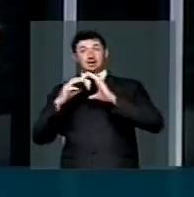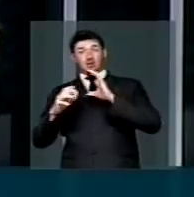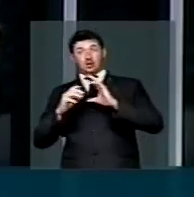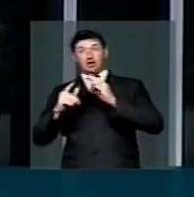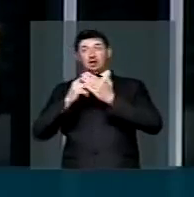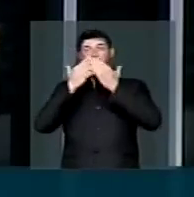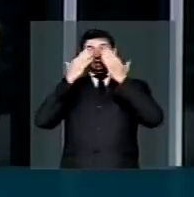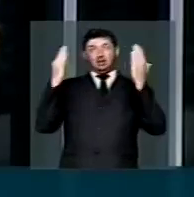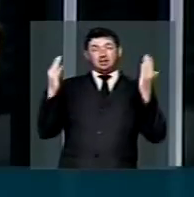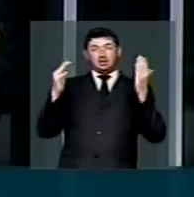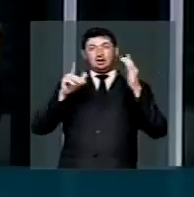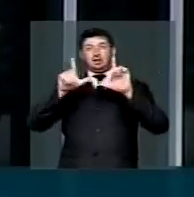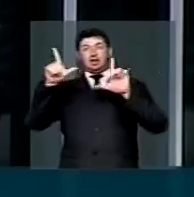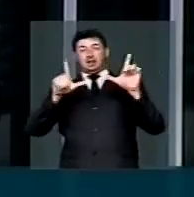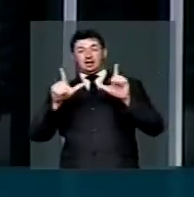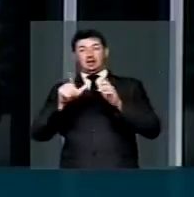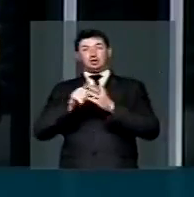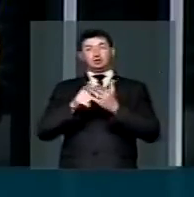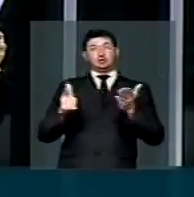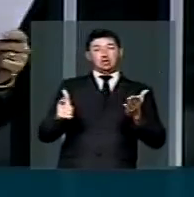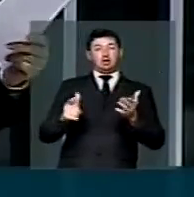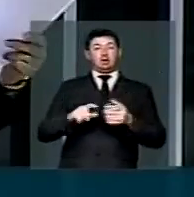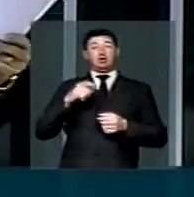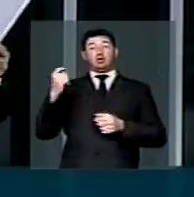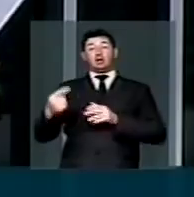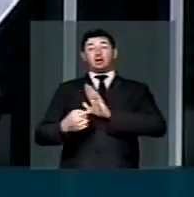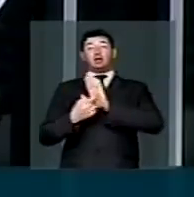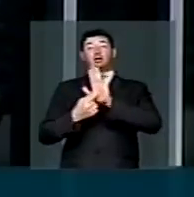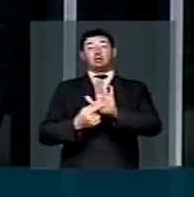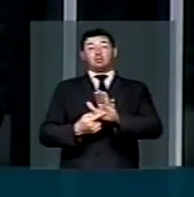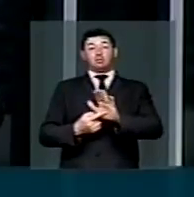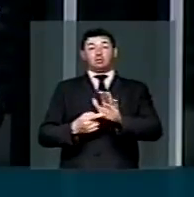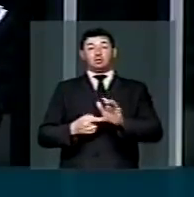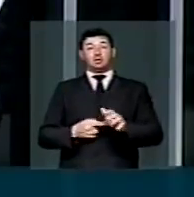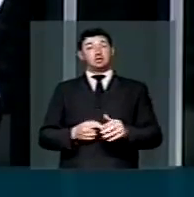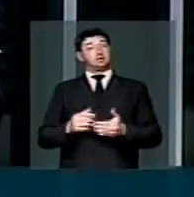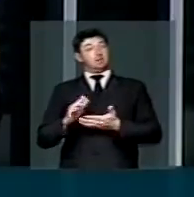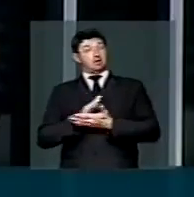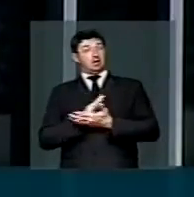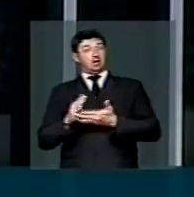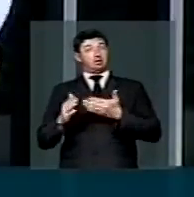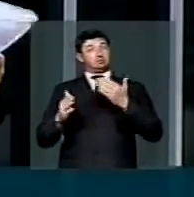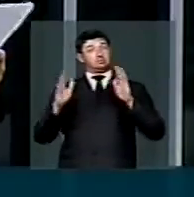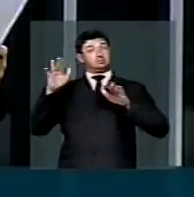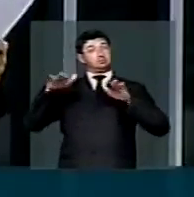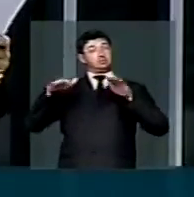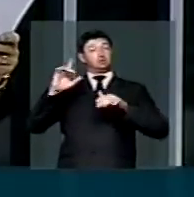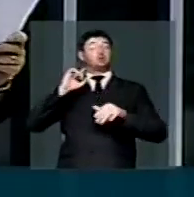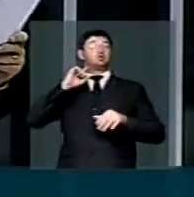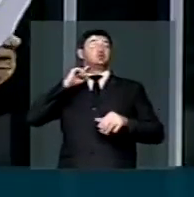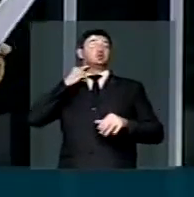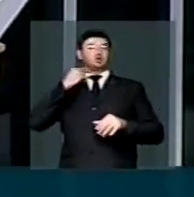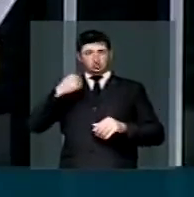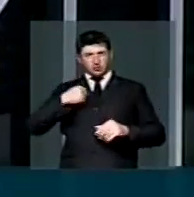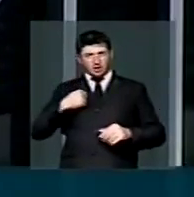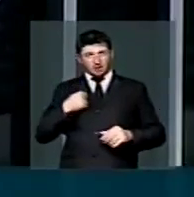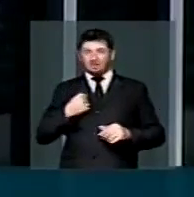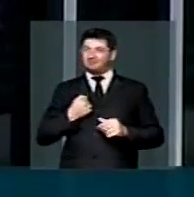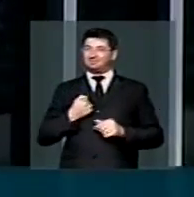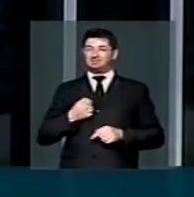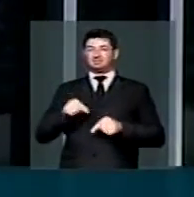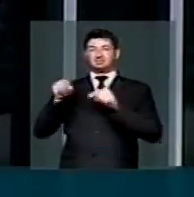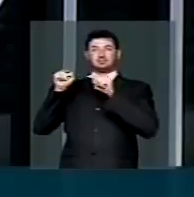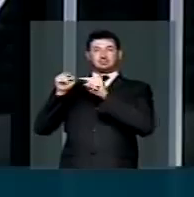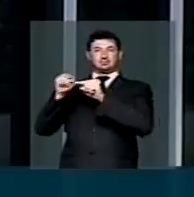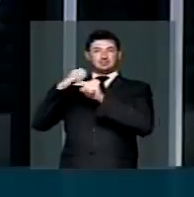na imprensa, escrita ou falada, quem aparece com algumas supostas sujeiras não sou eu, e